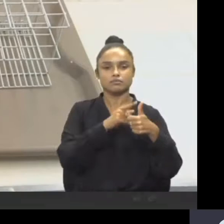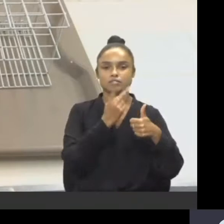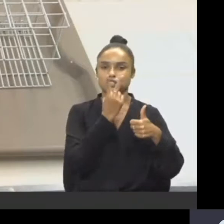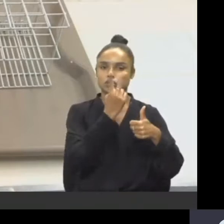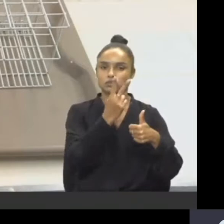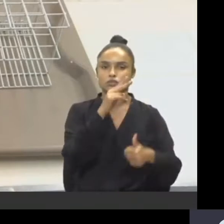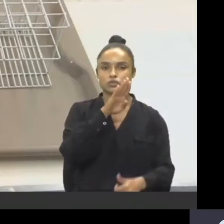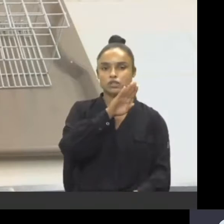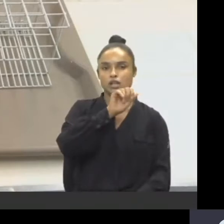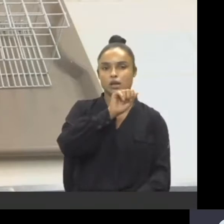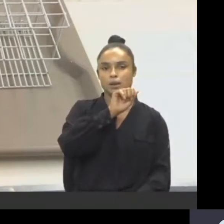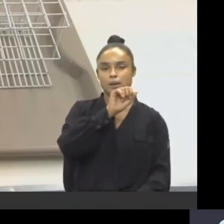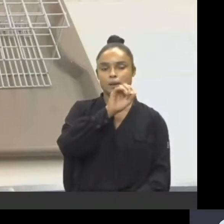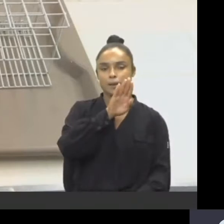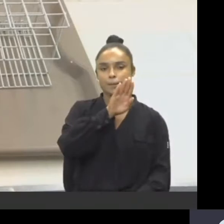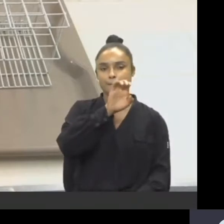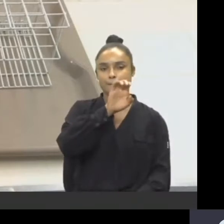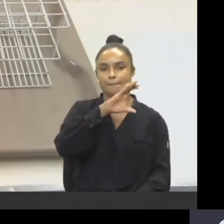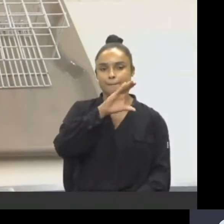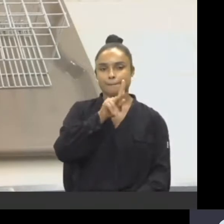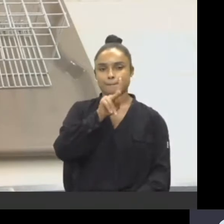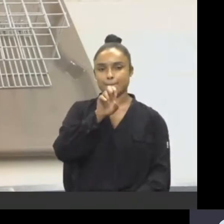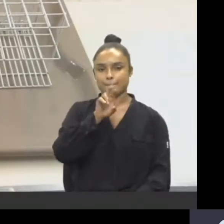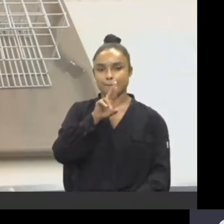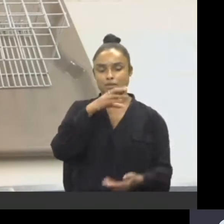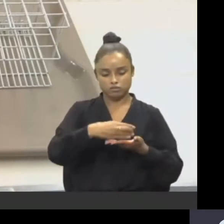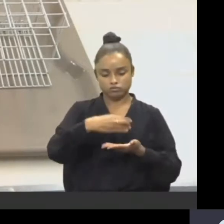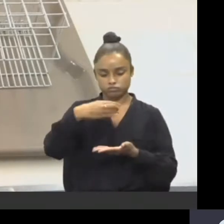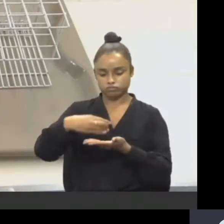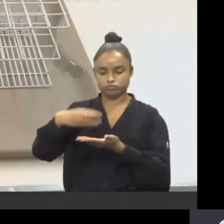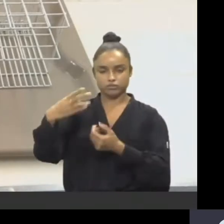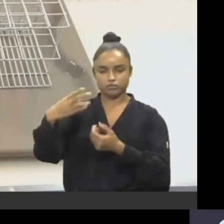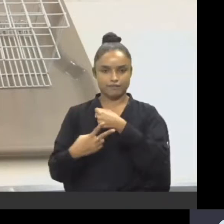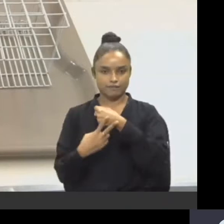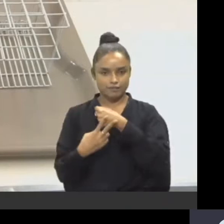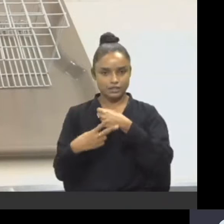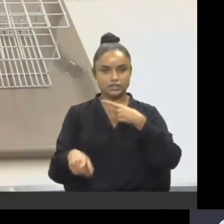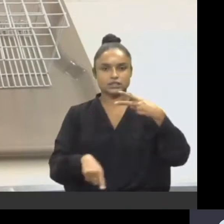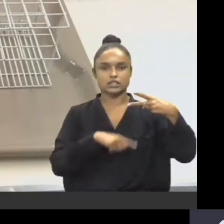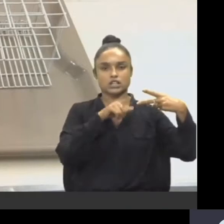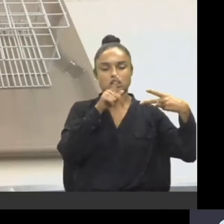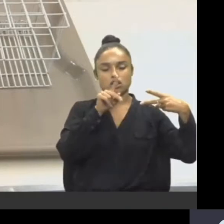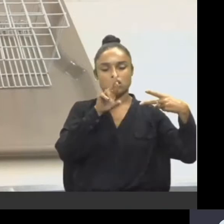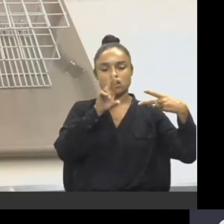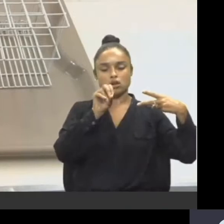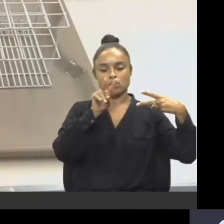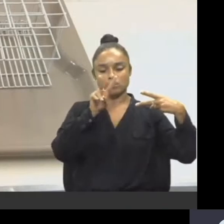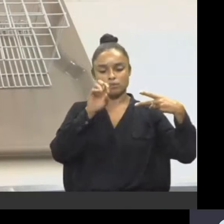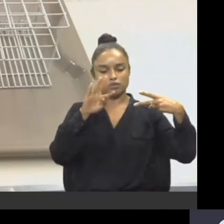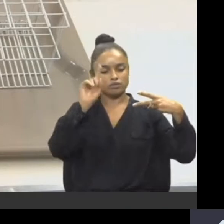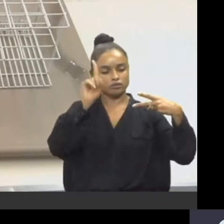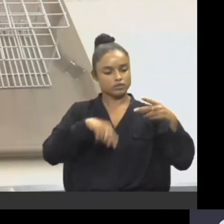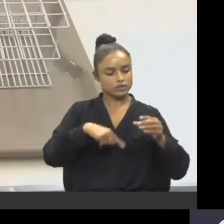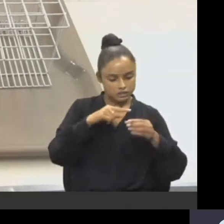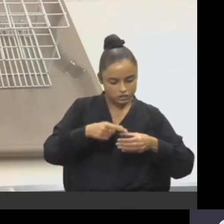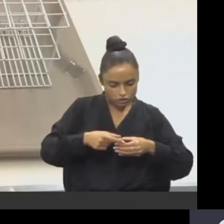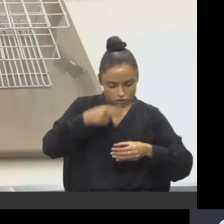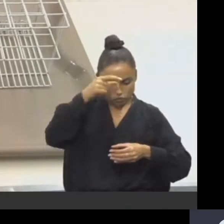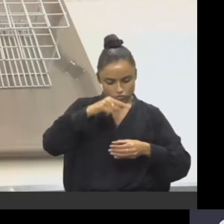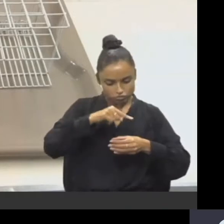2 becquerels que serão utilizados no preparo das soluções. Nós utilizamos uma proveta somente para adição correta